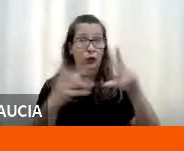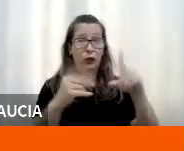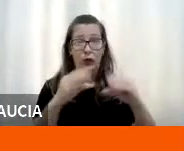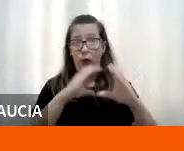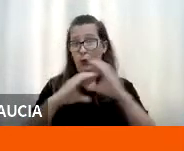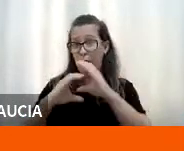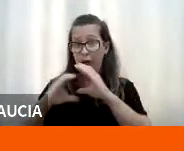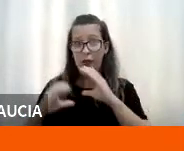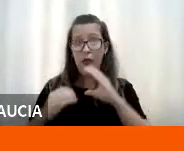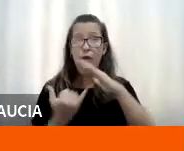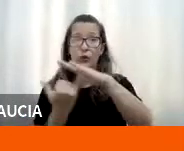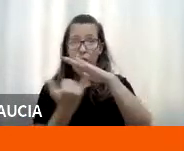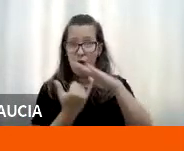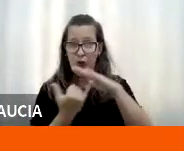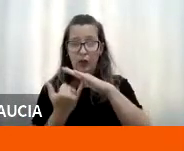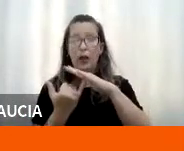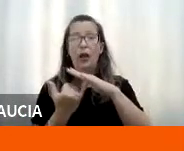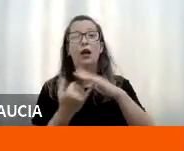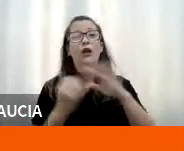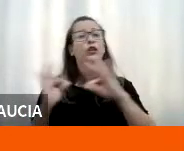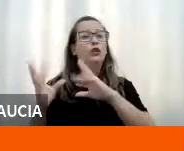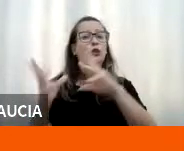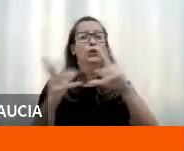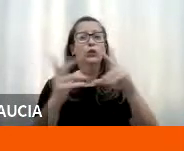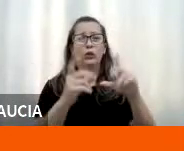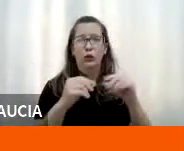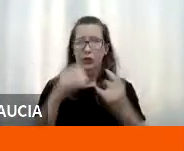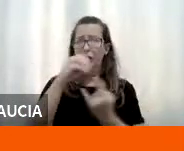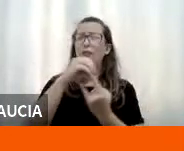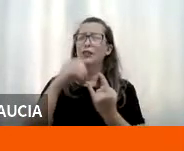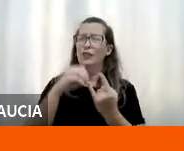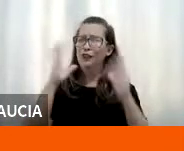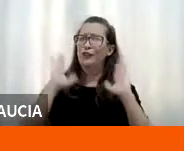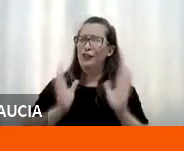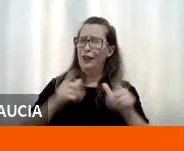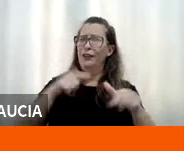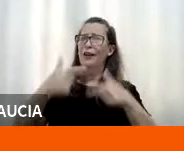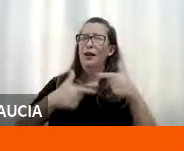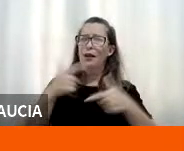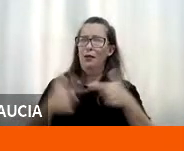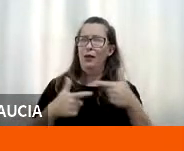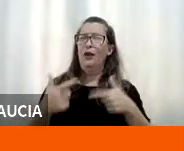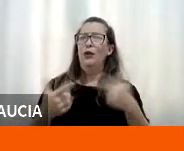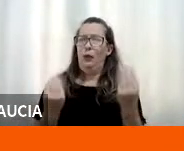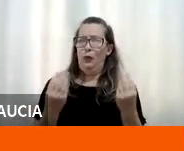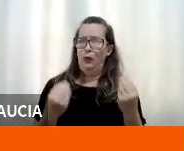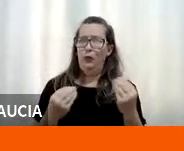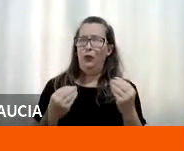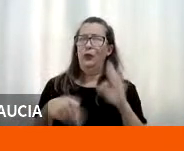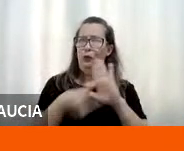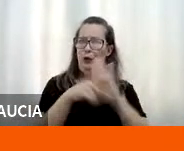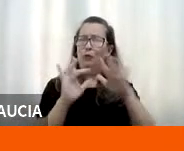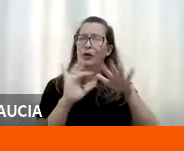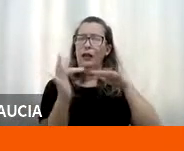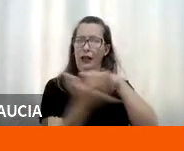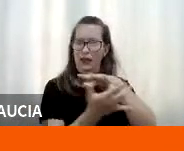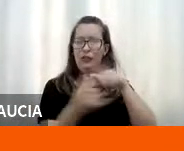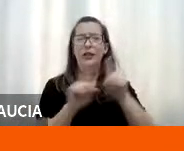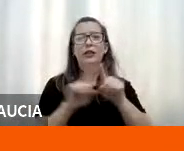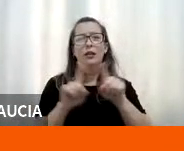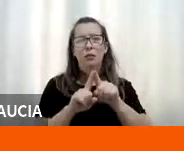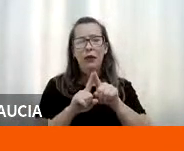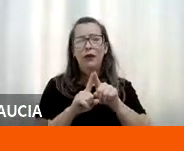institucionais todas as unidades da Fiocruz trabalharam muito em rede e também junto com a Videosaúde, o Canal